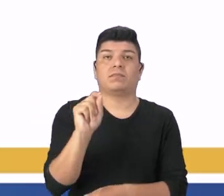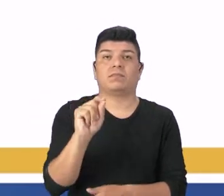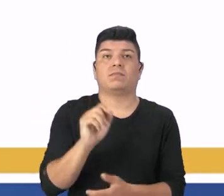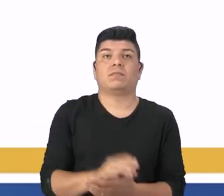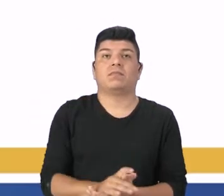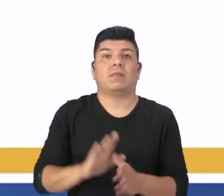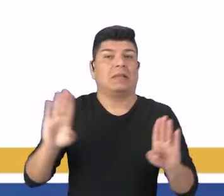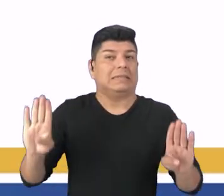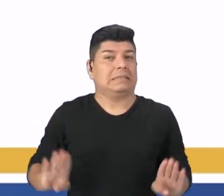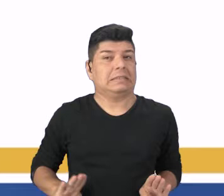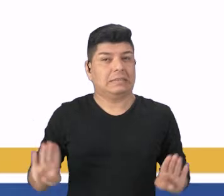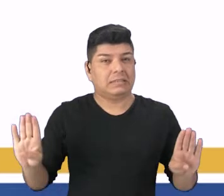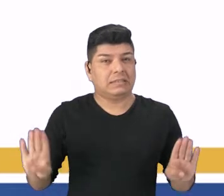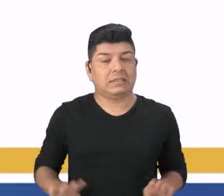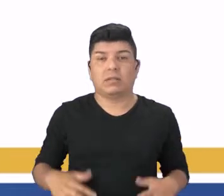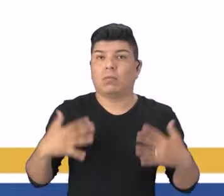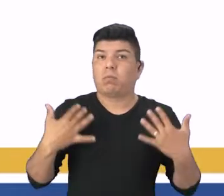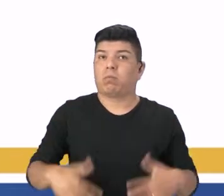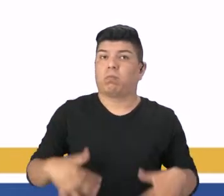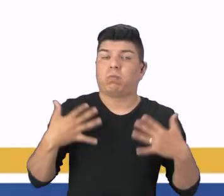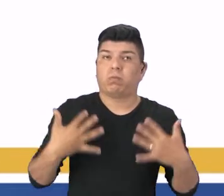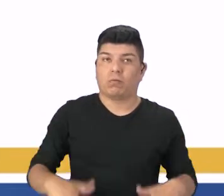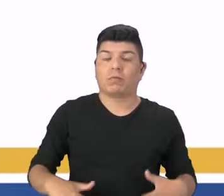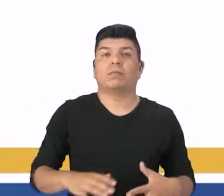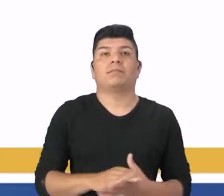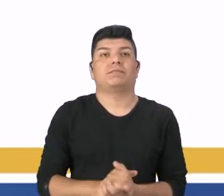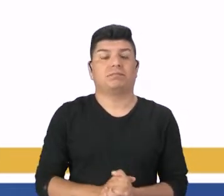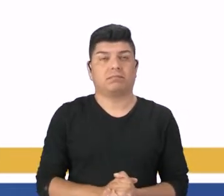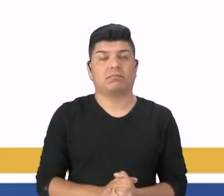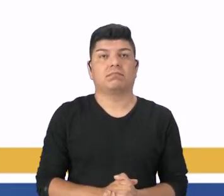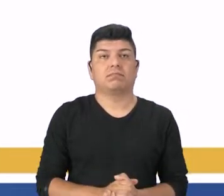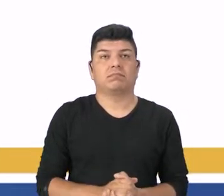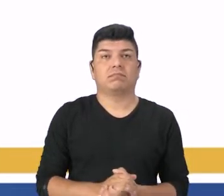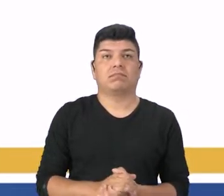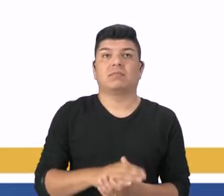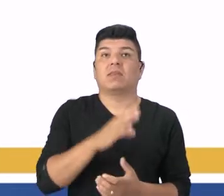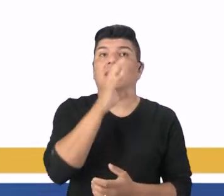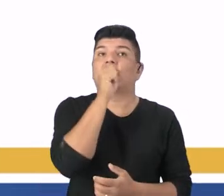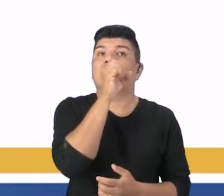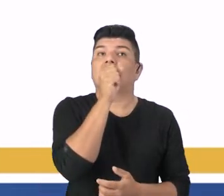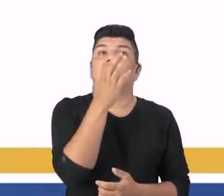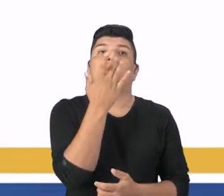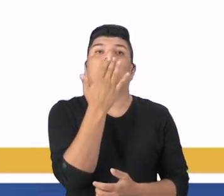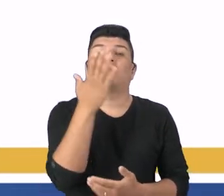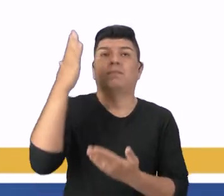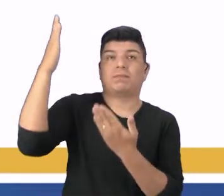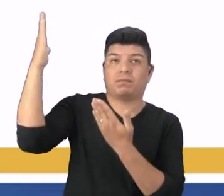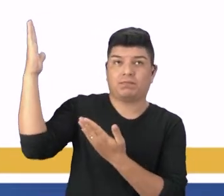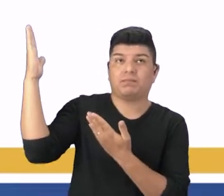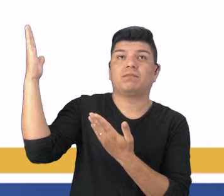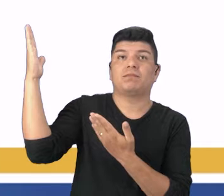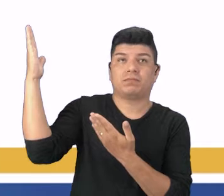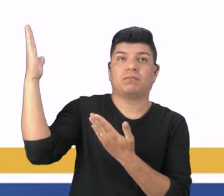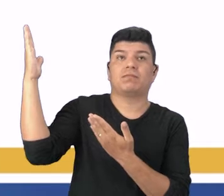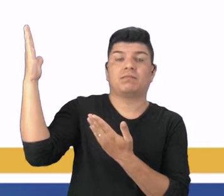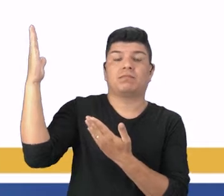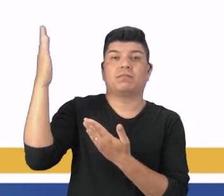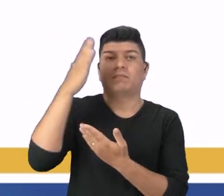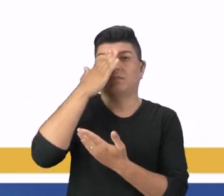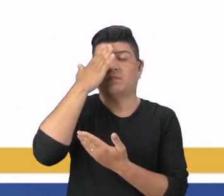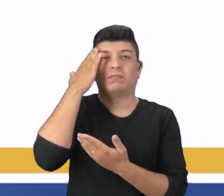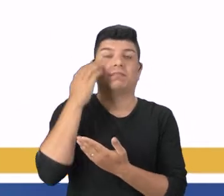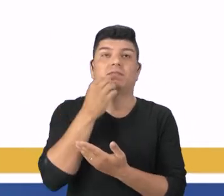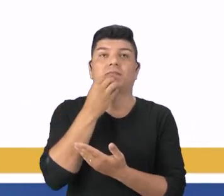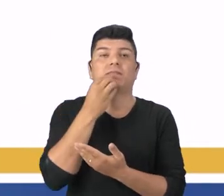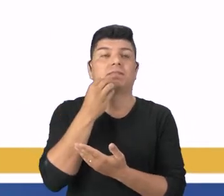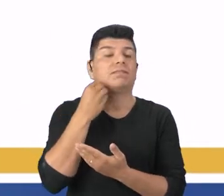a fome extremamente alarmante. A parte de laranja está exatamente o que é considerado